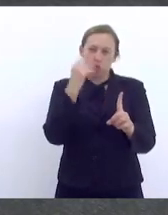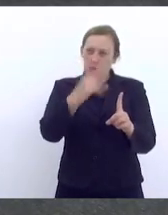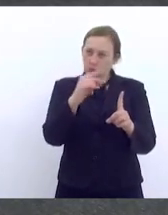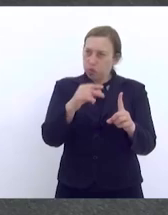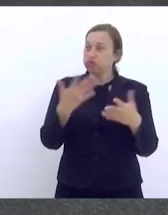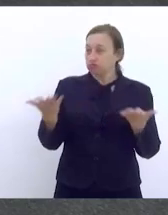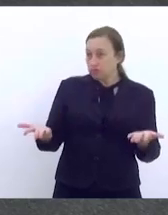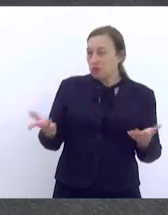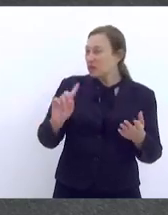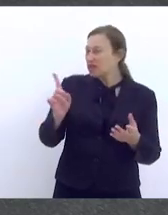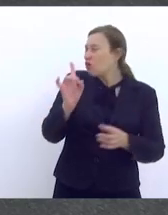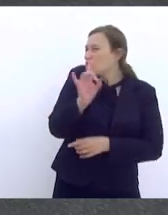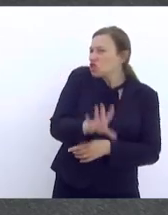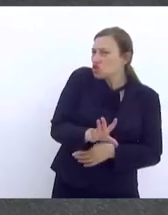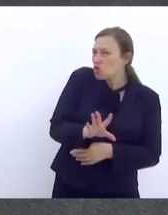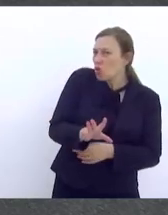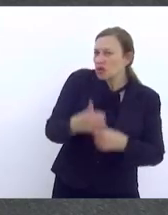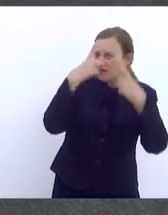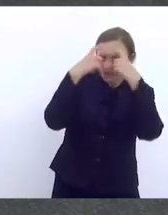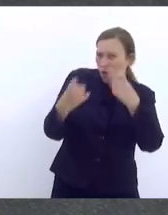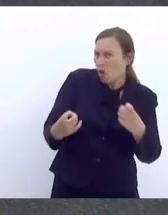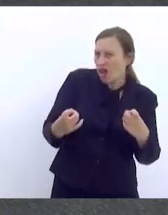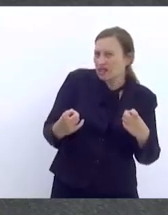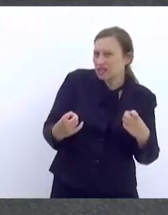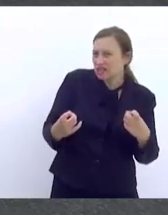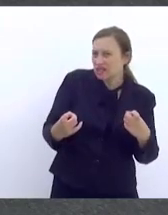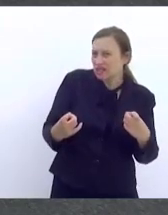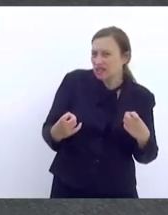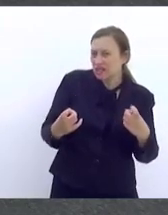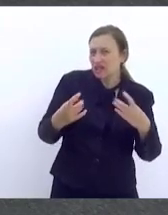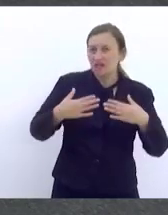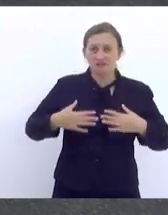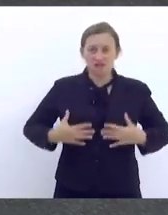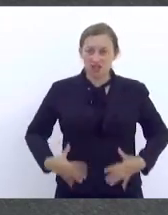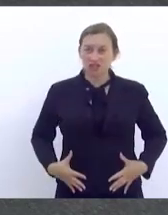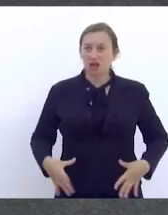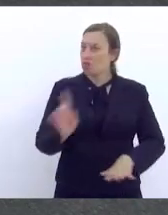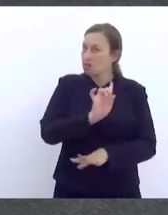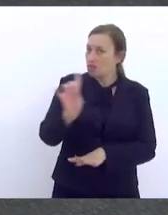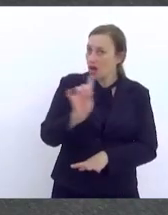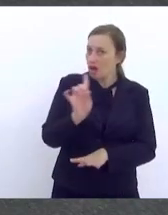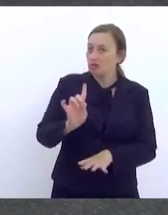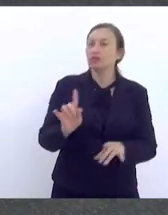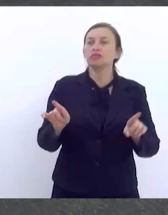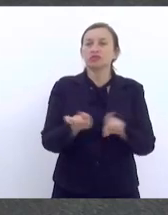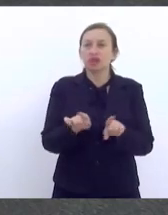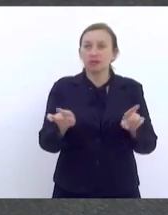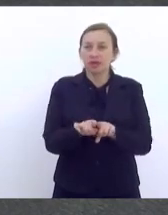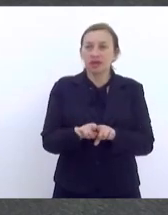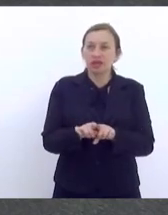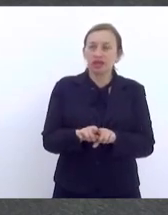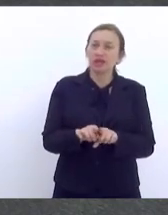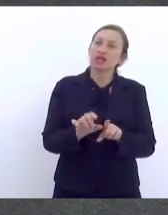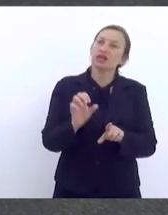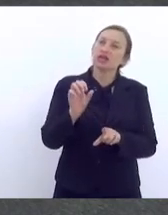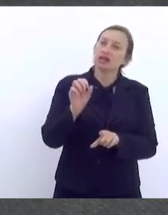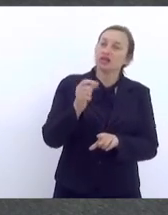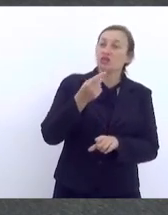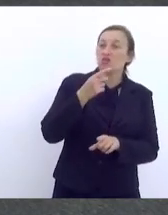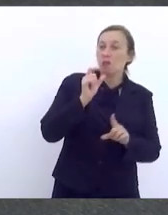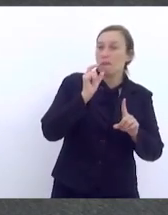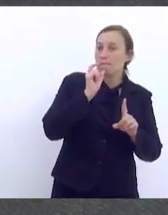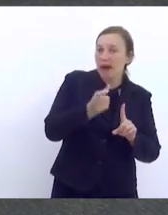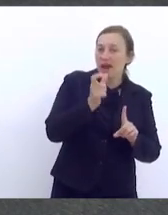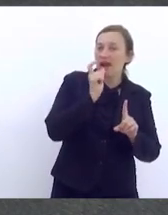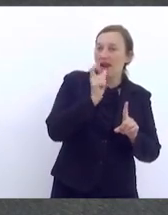mas não é só na violência física também tem cinismo também tem